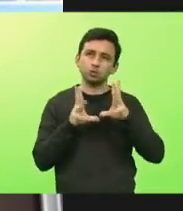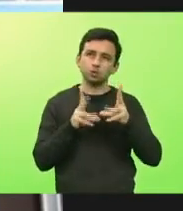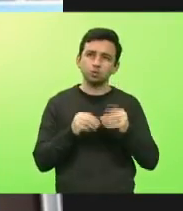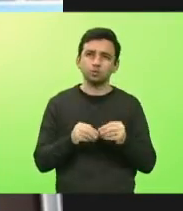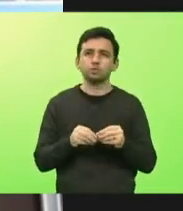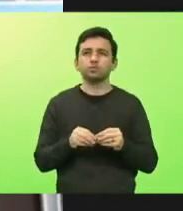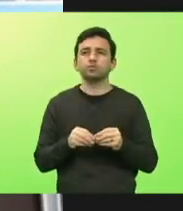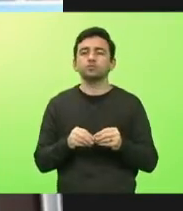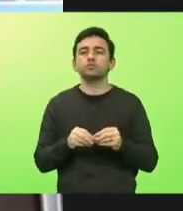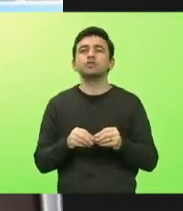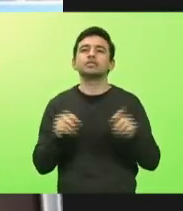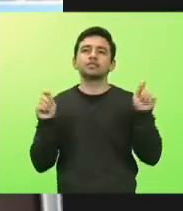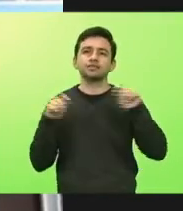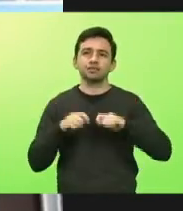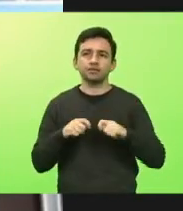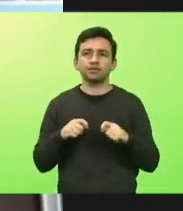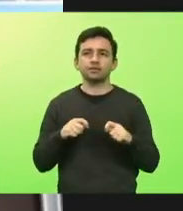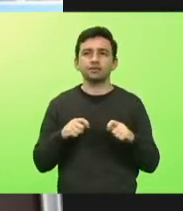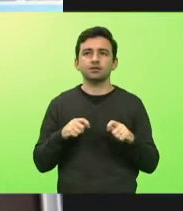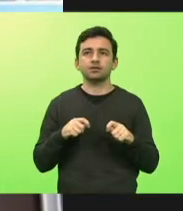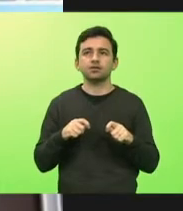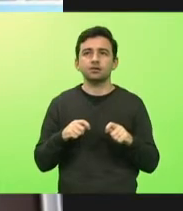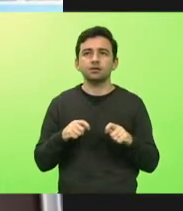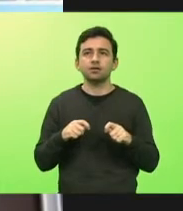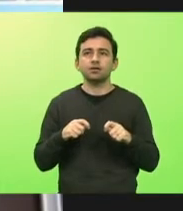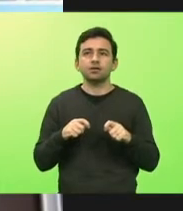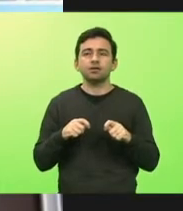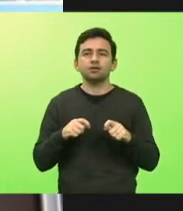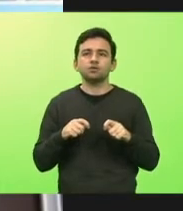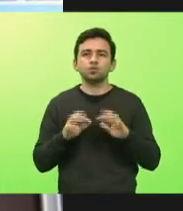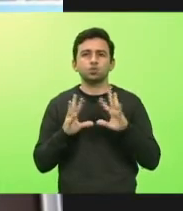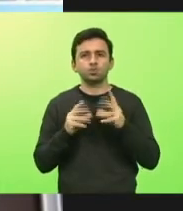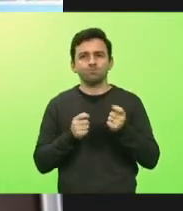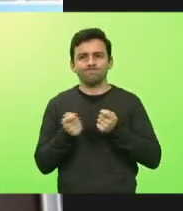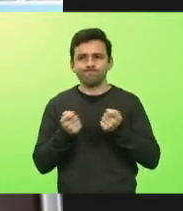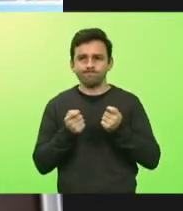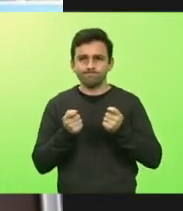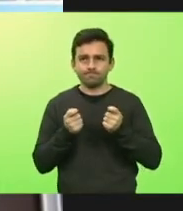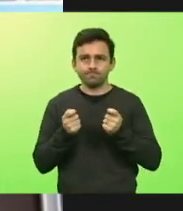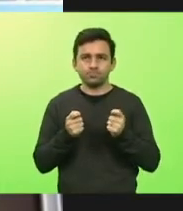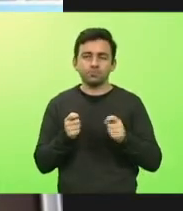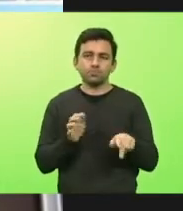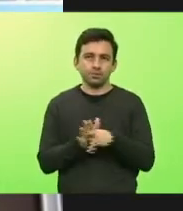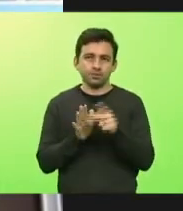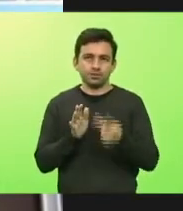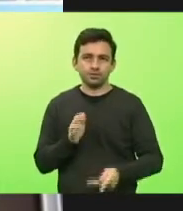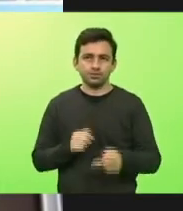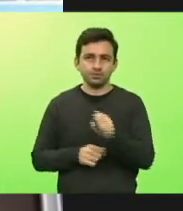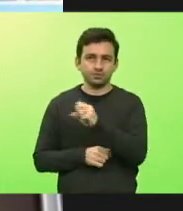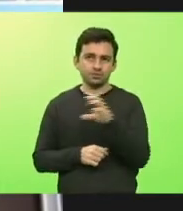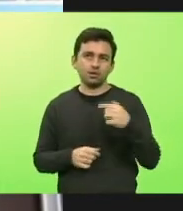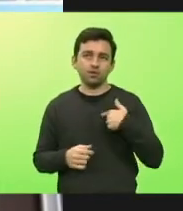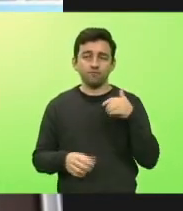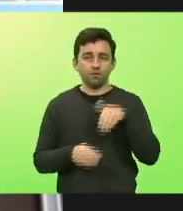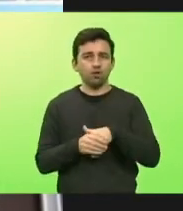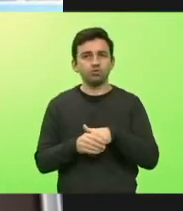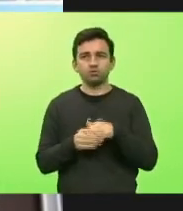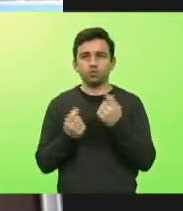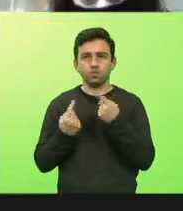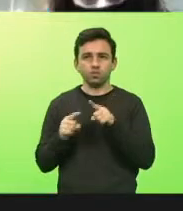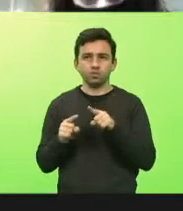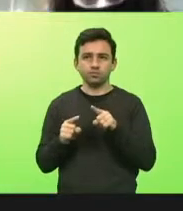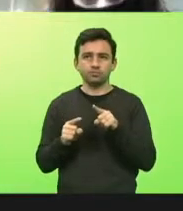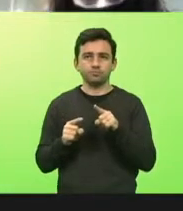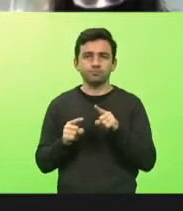para que possamos aí mantermos o controle aqui em Santa Catarina. Portanto, eu vou votar contrário ao projeto.